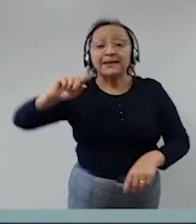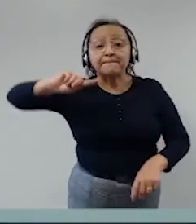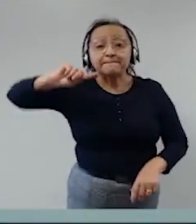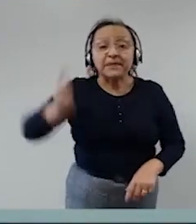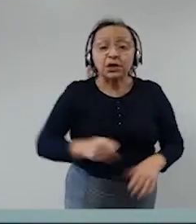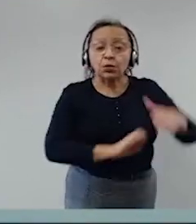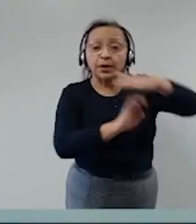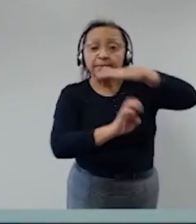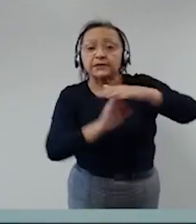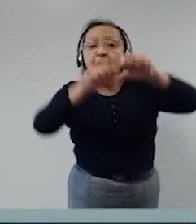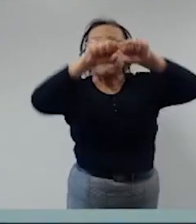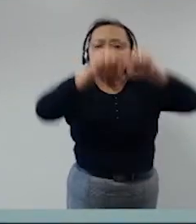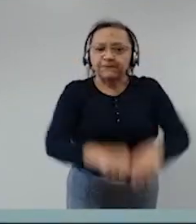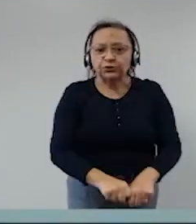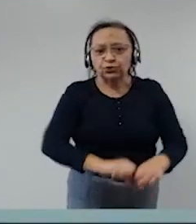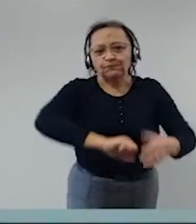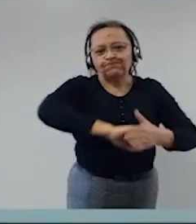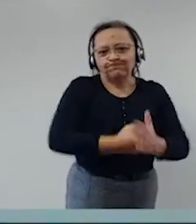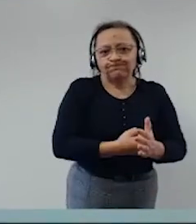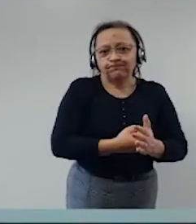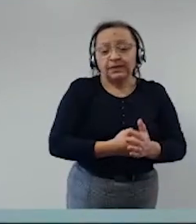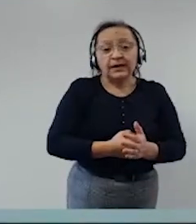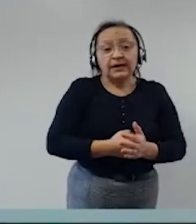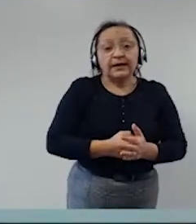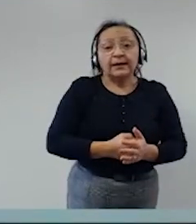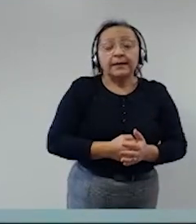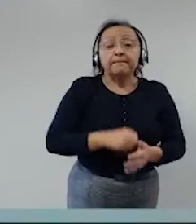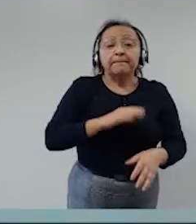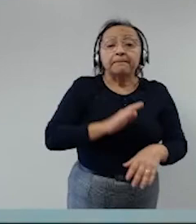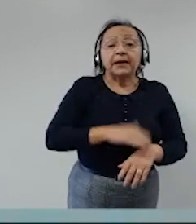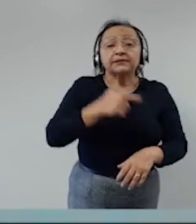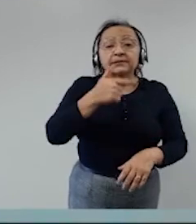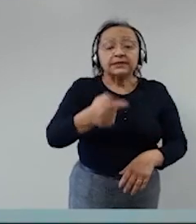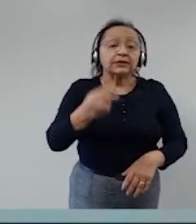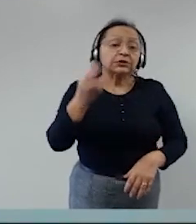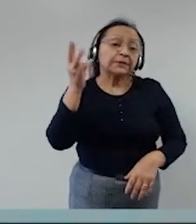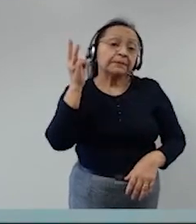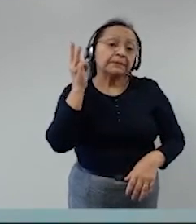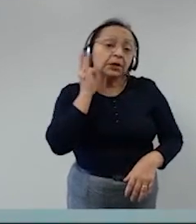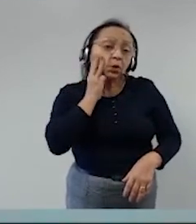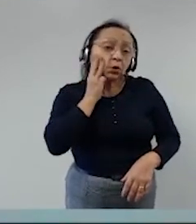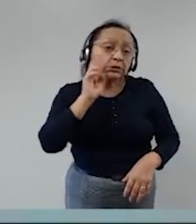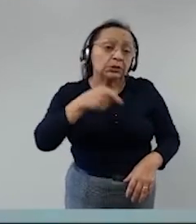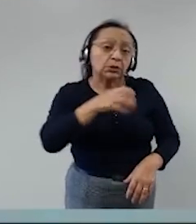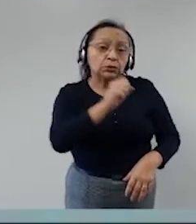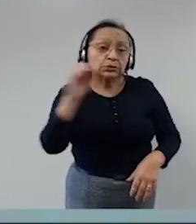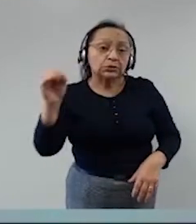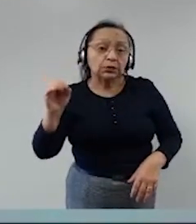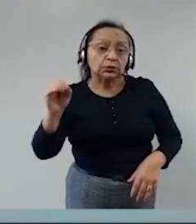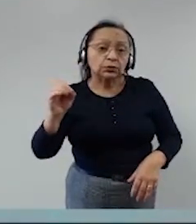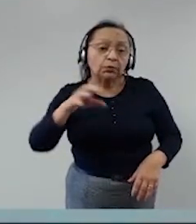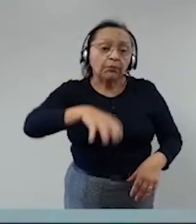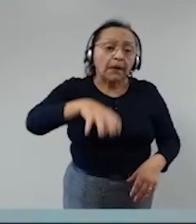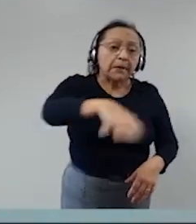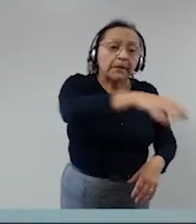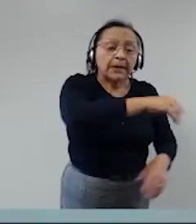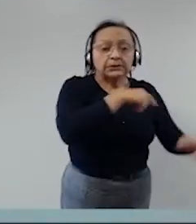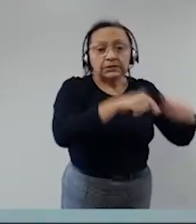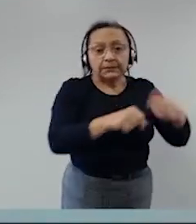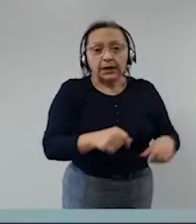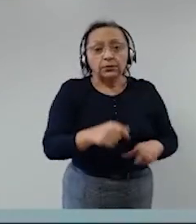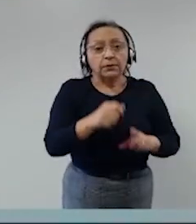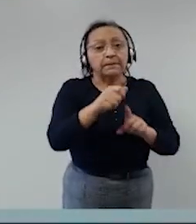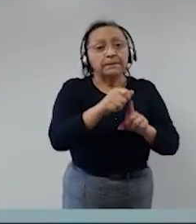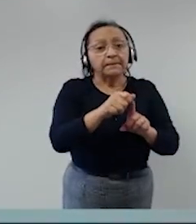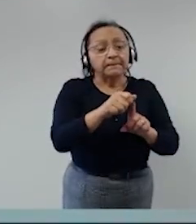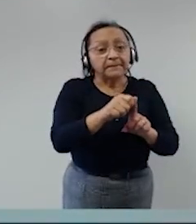empresas, fechamento de mais de 7 milhões e 800 postos de trabalho. De 3 de maio a 6 de junho, um